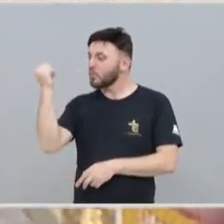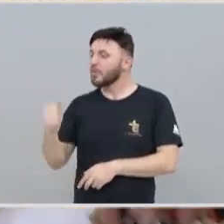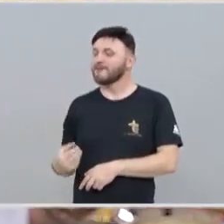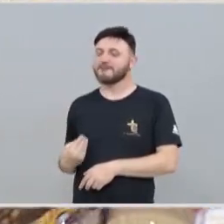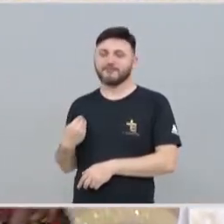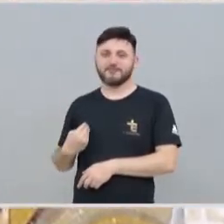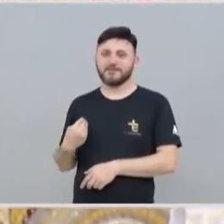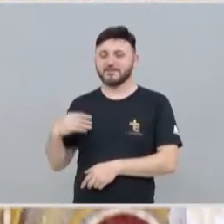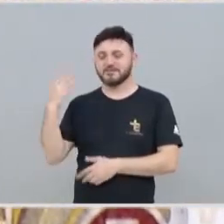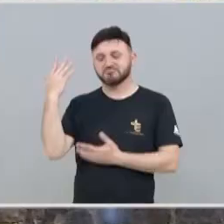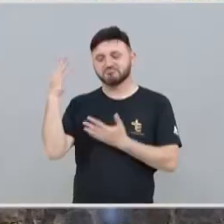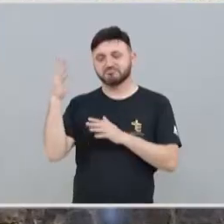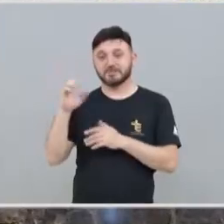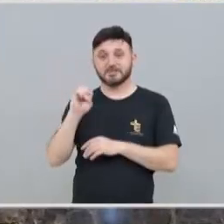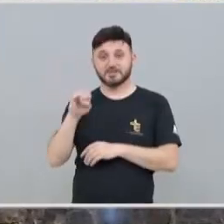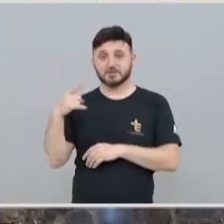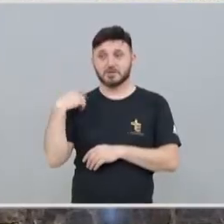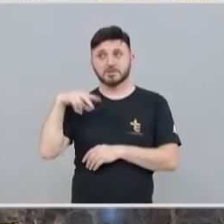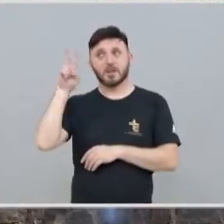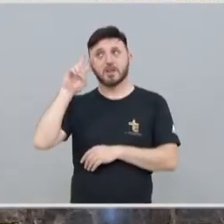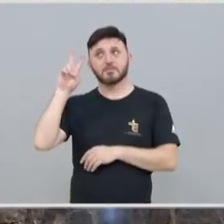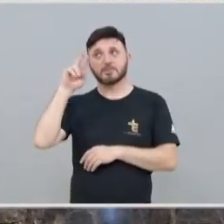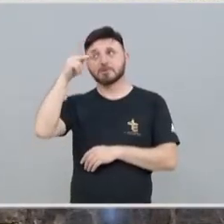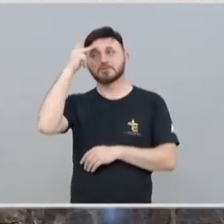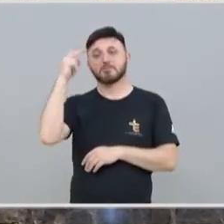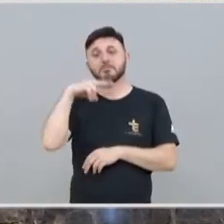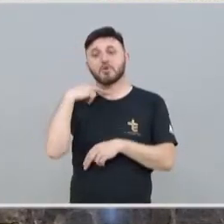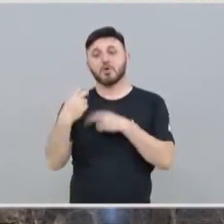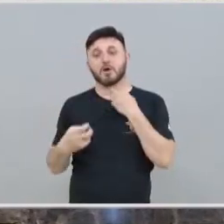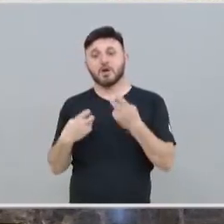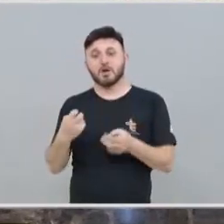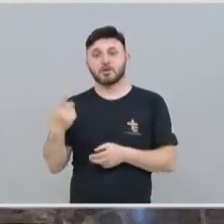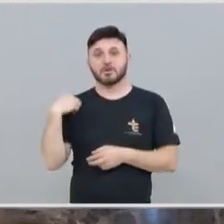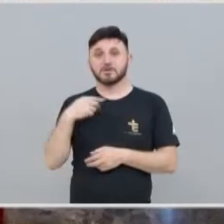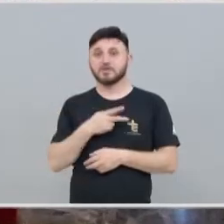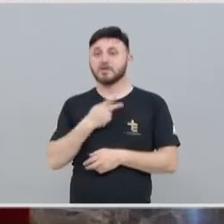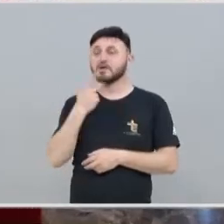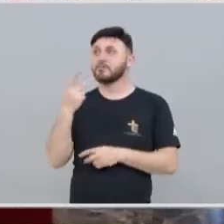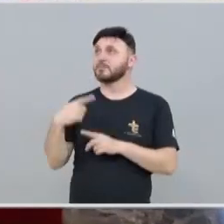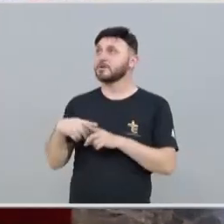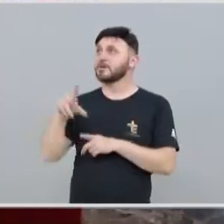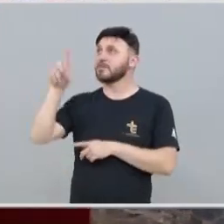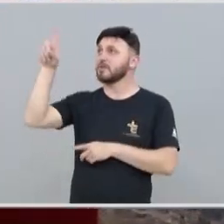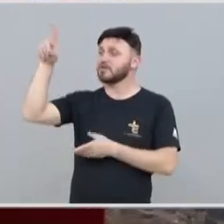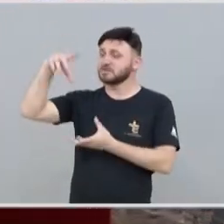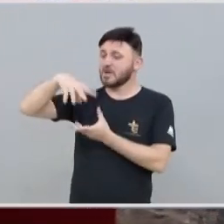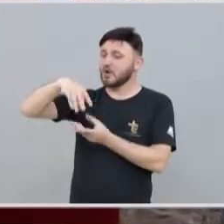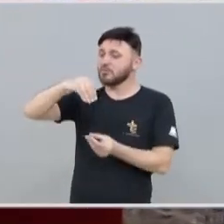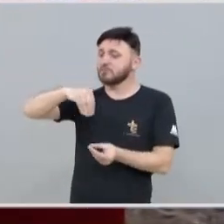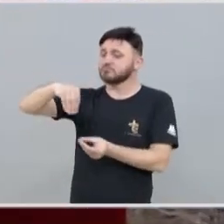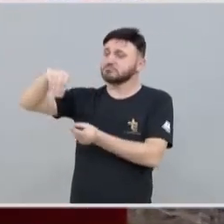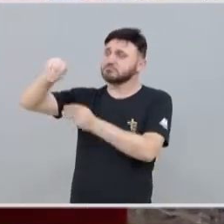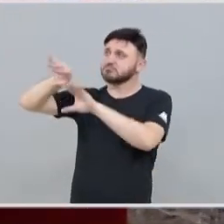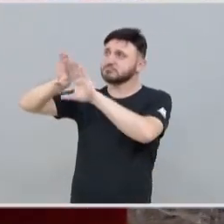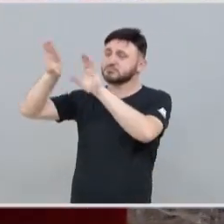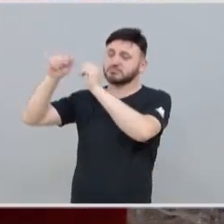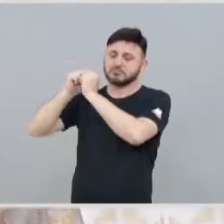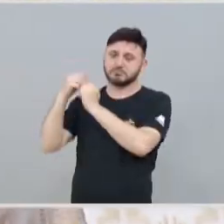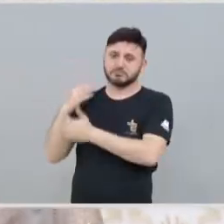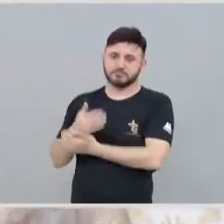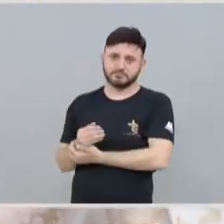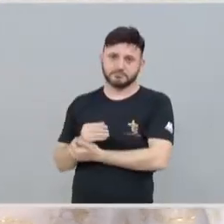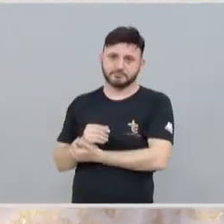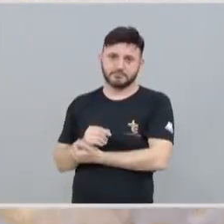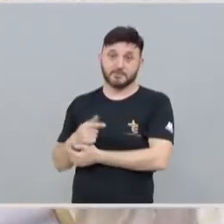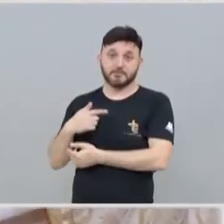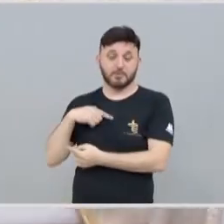falamos dos nossos falecidos falamos para que deus os tenha em um bom lugar a minha meta